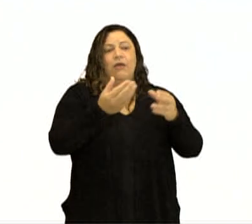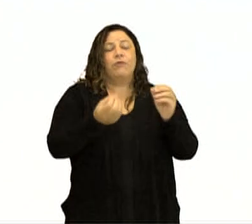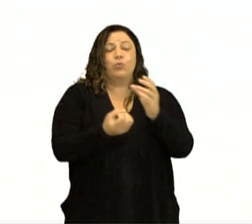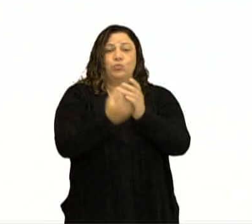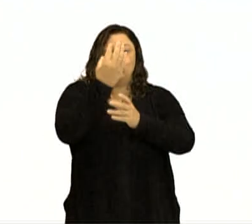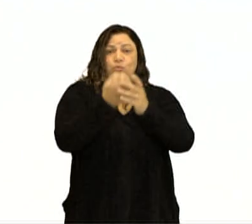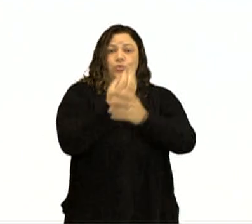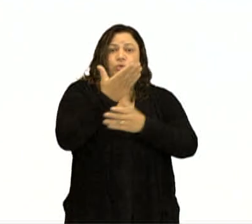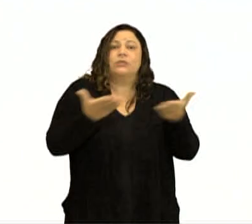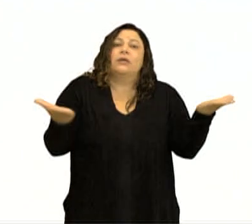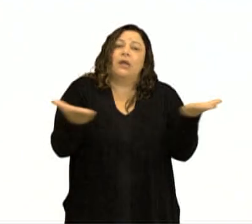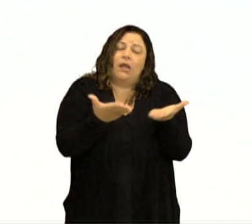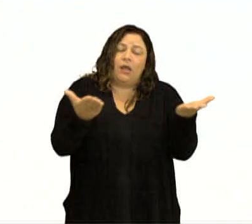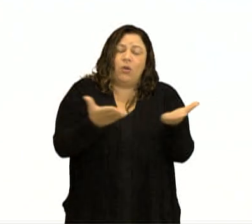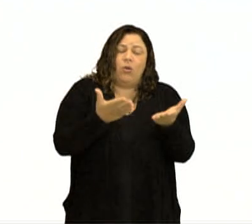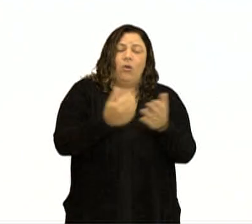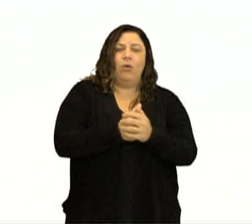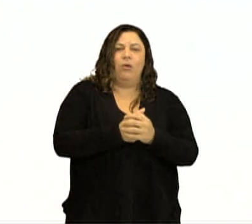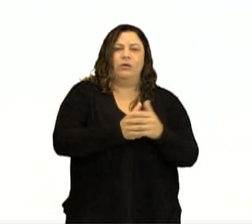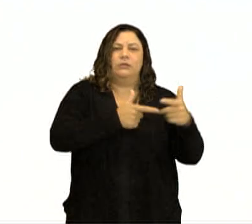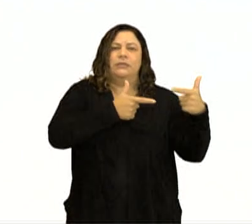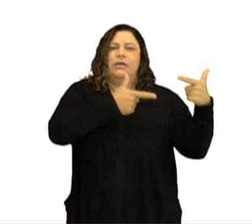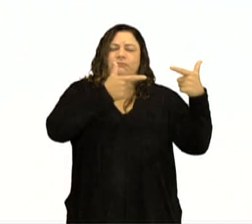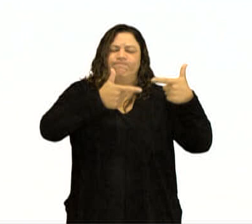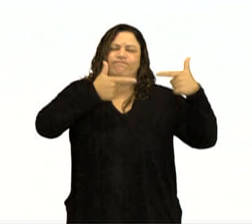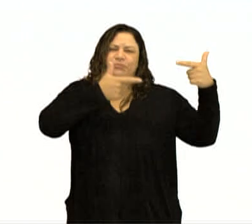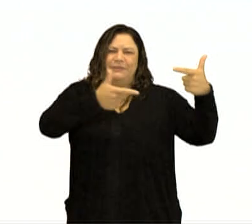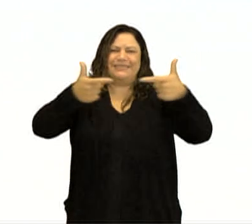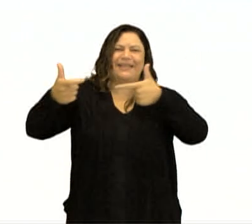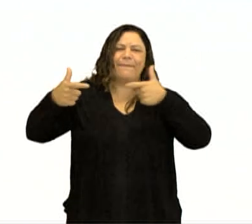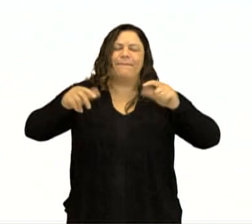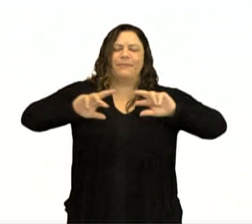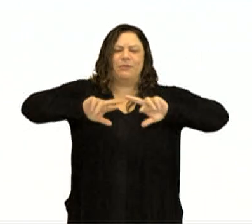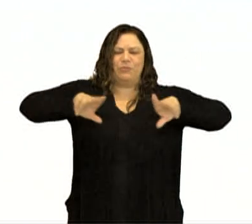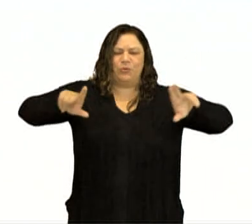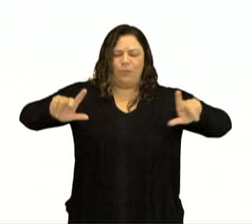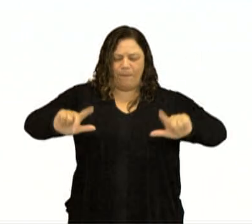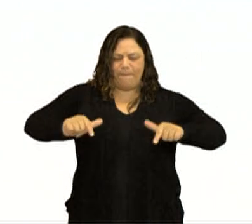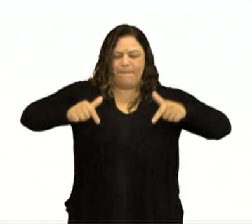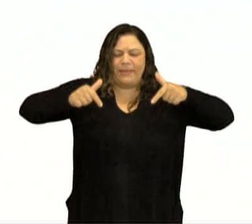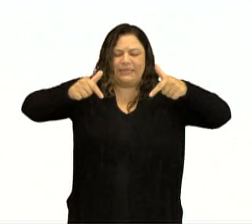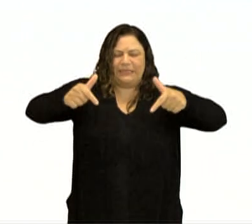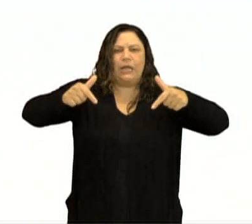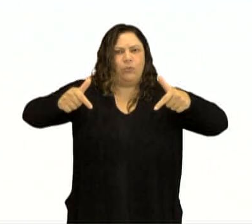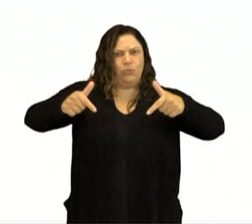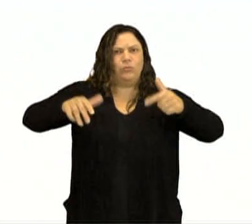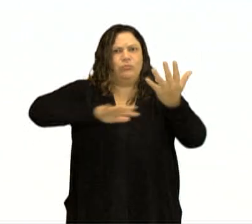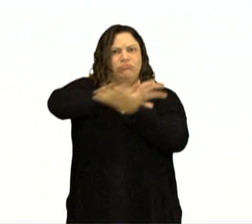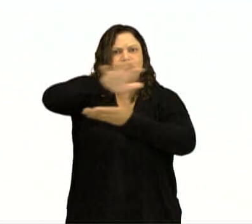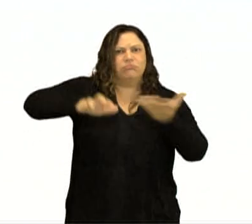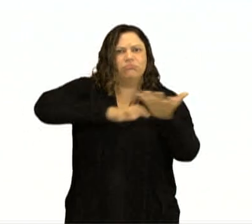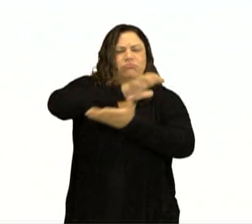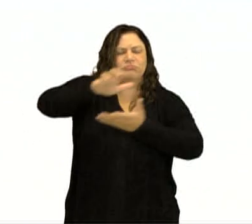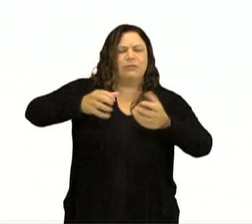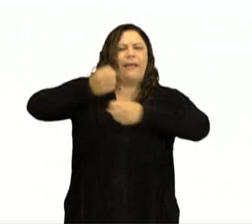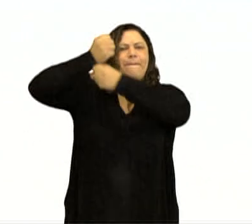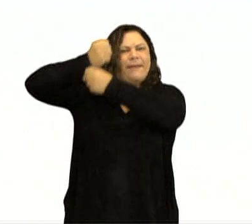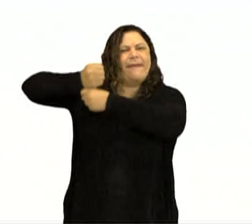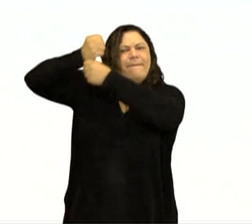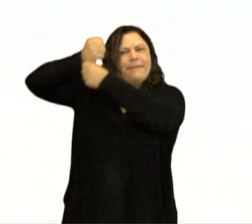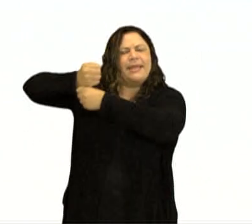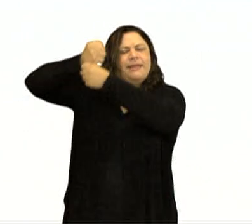momento, vários protestos e greves. Por quê? Porque vai se unir essas ideias,